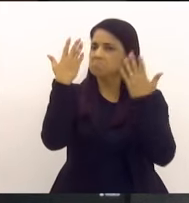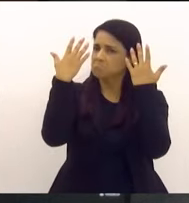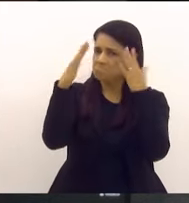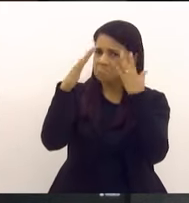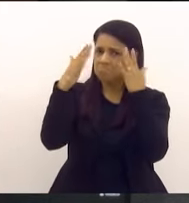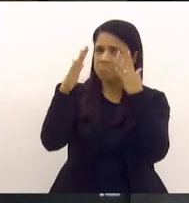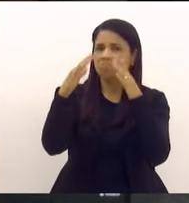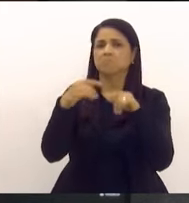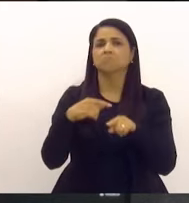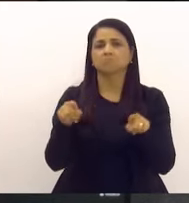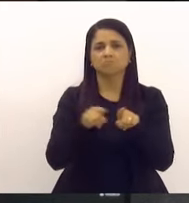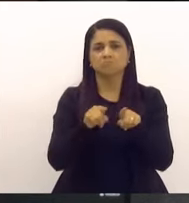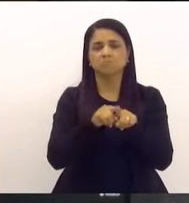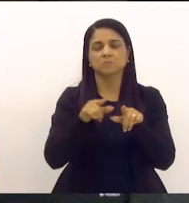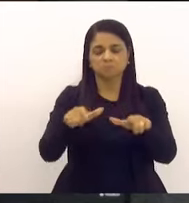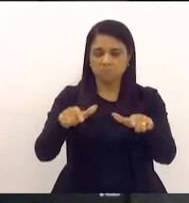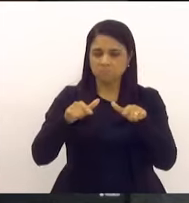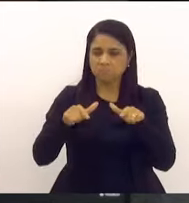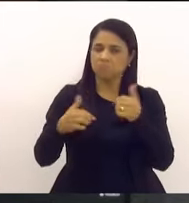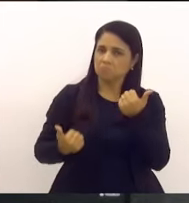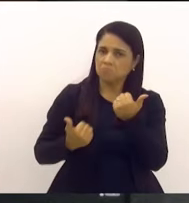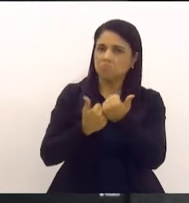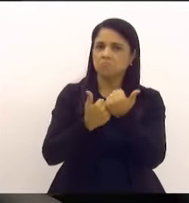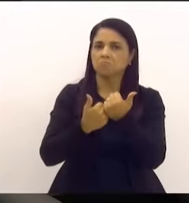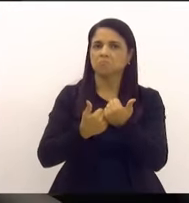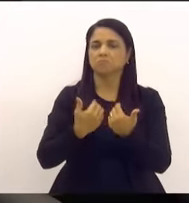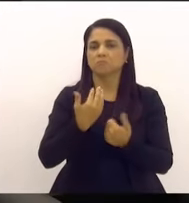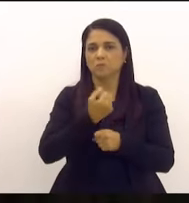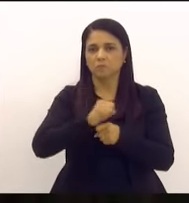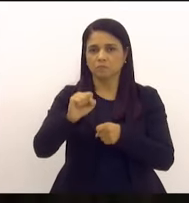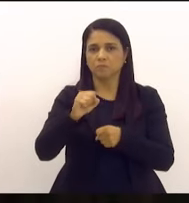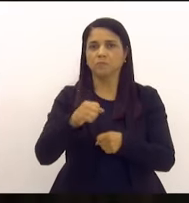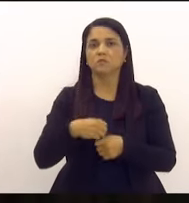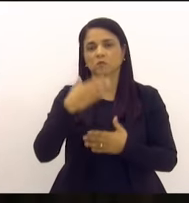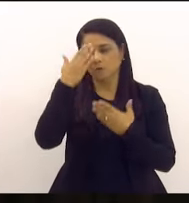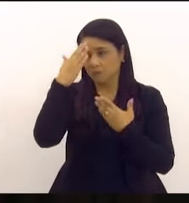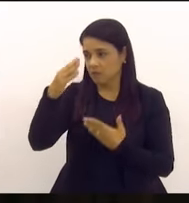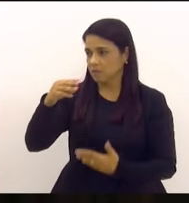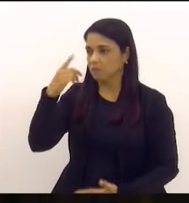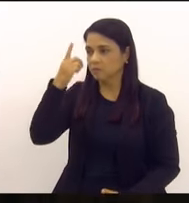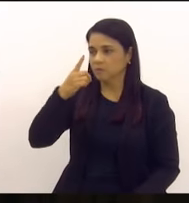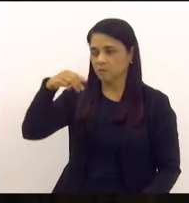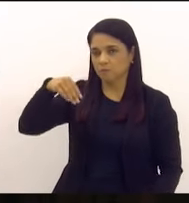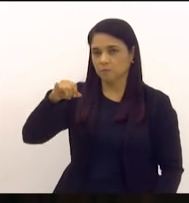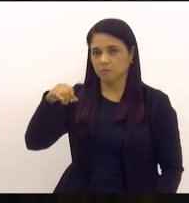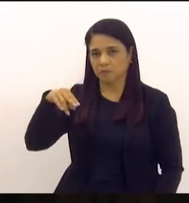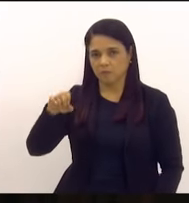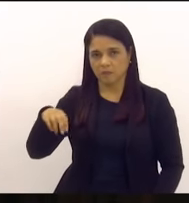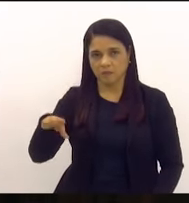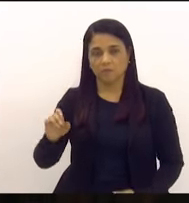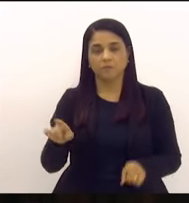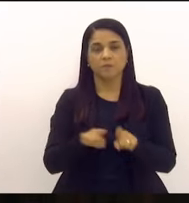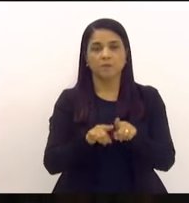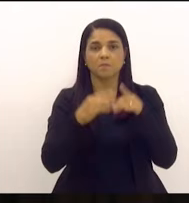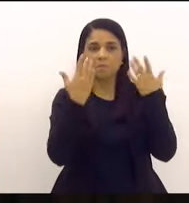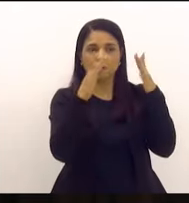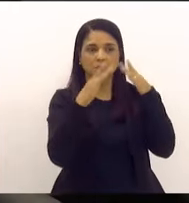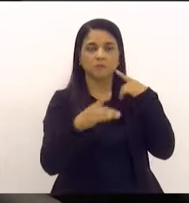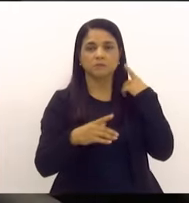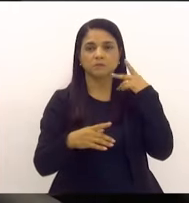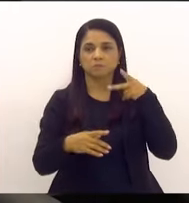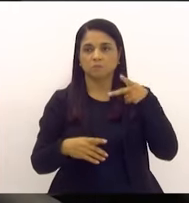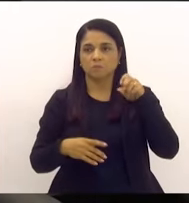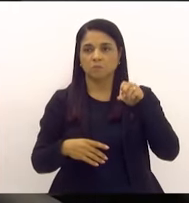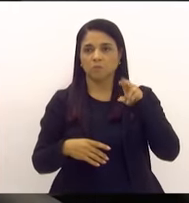parabéns, subscrevemos a moção. Muito obrigado, deputado Mink. Parabéns, Pobel. Deputado Carlinhos, BNH. Senhor